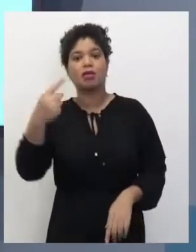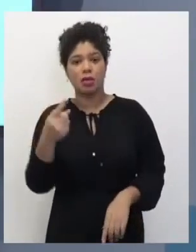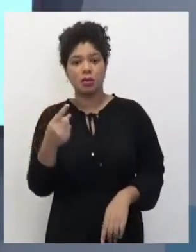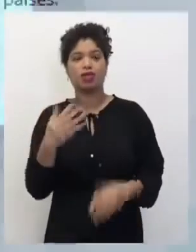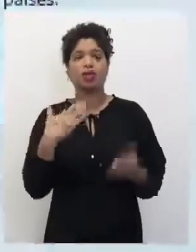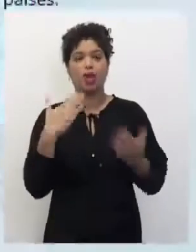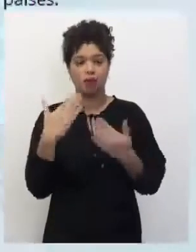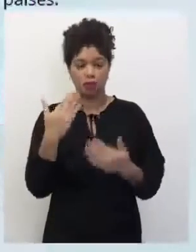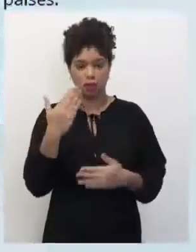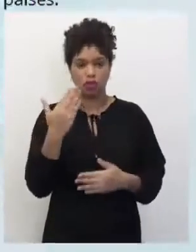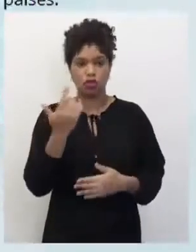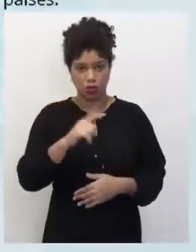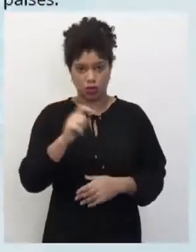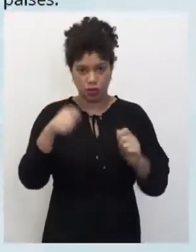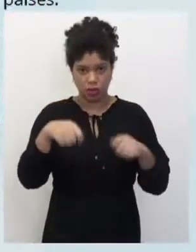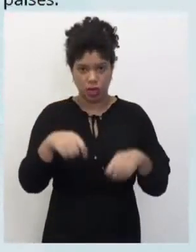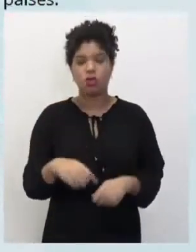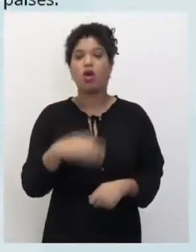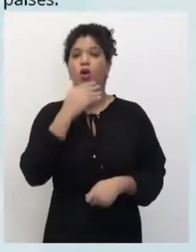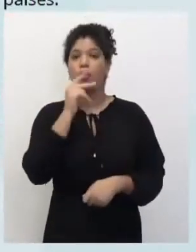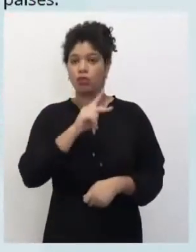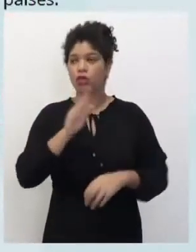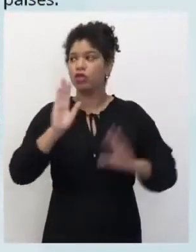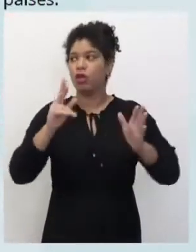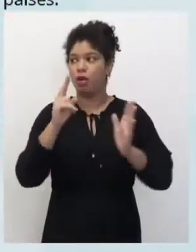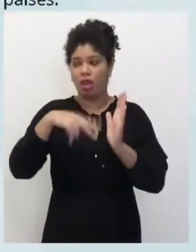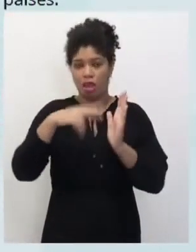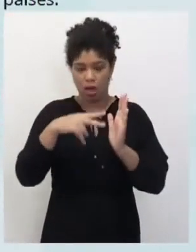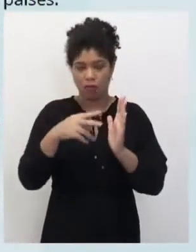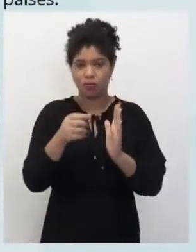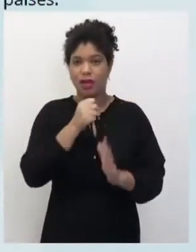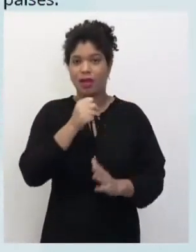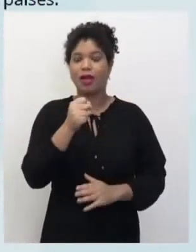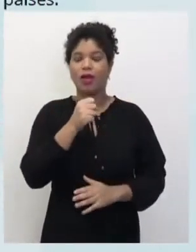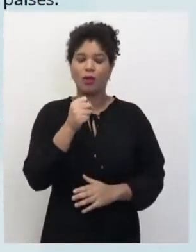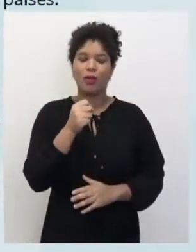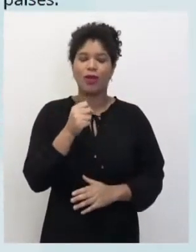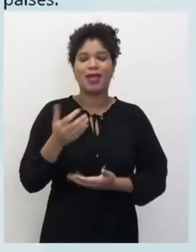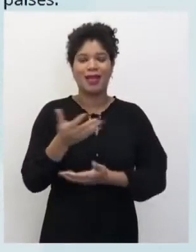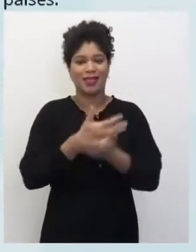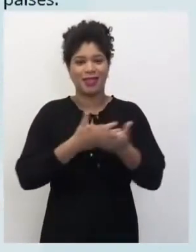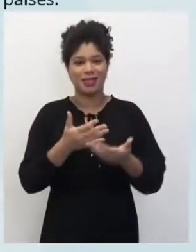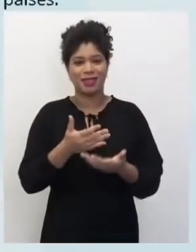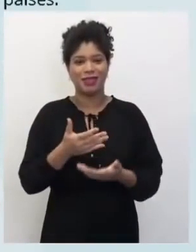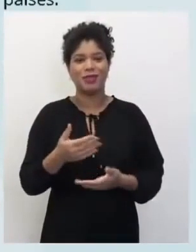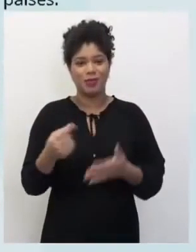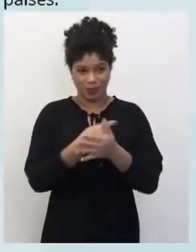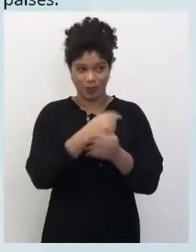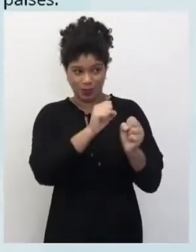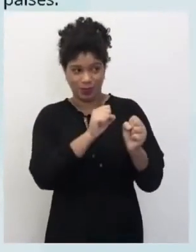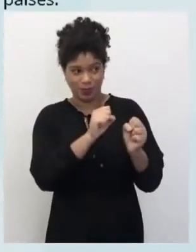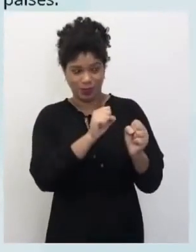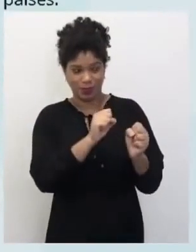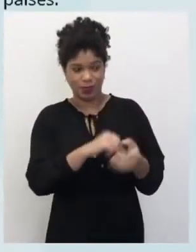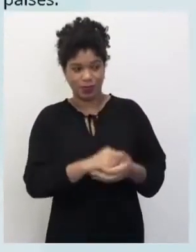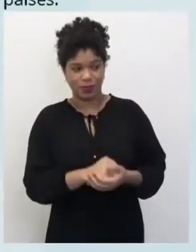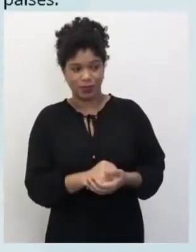de interação. O professor já leu o primeiro momento de interação, agora continuando aqui. Pode perguntar, Bruno.